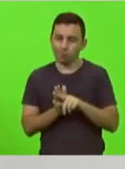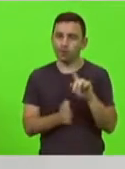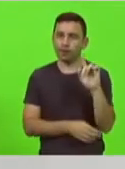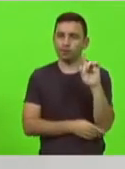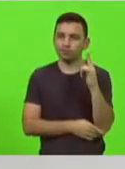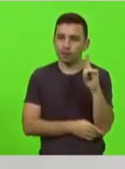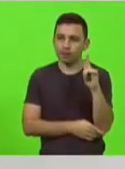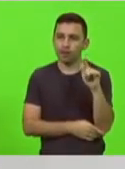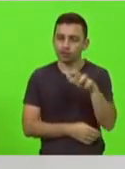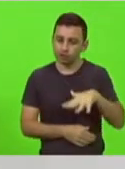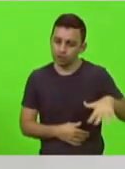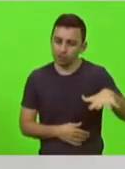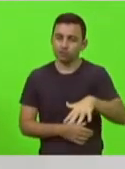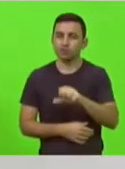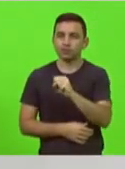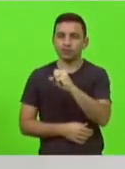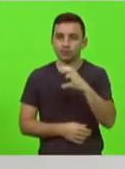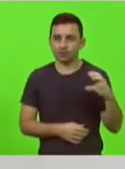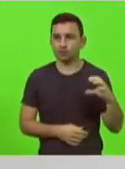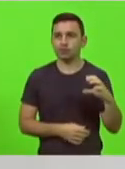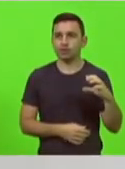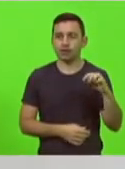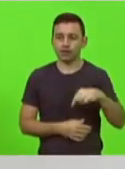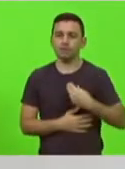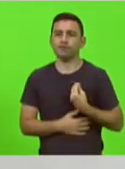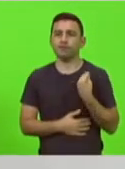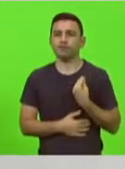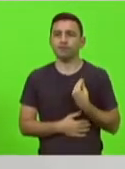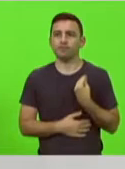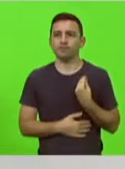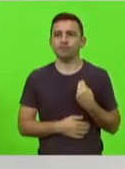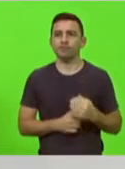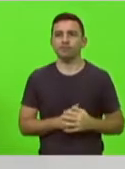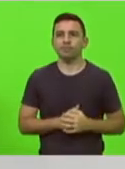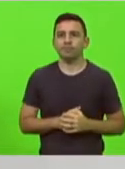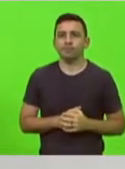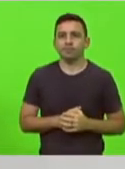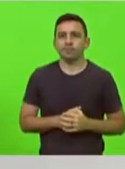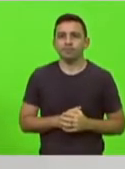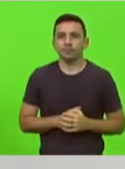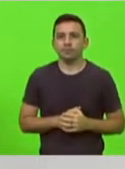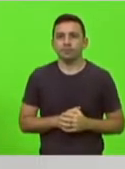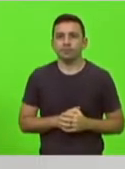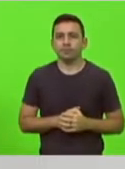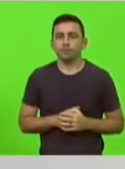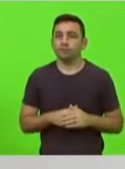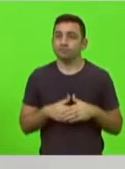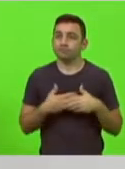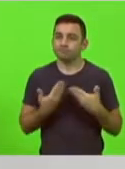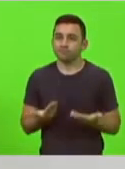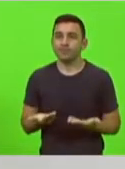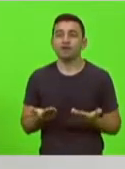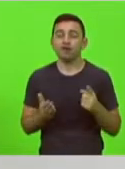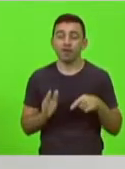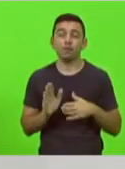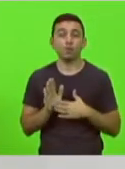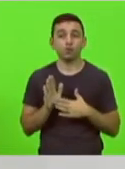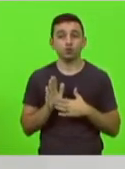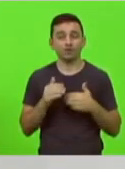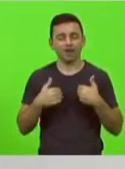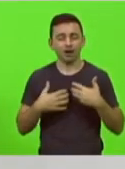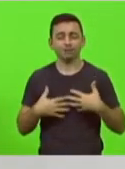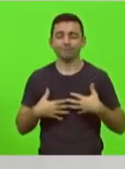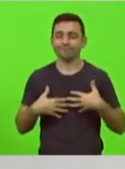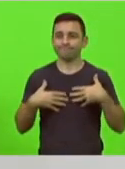região de Santa Catarina, no Parlamento catarinense. Então, esse também é um motivo de orgulho